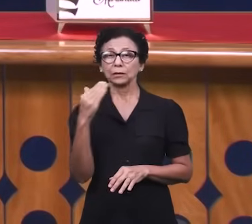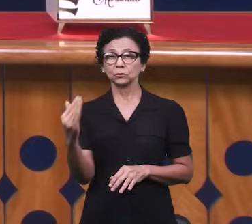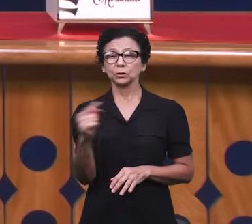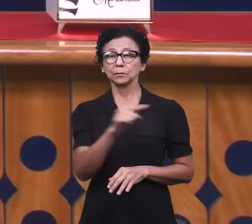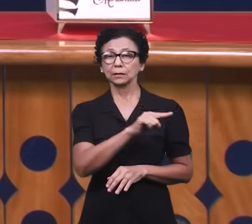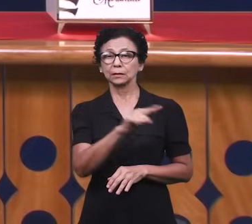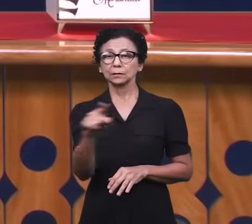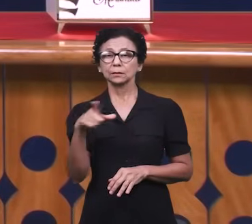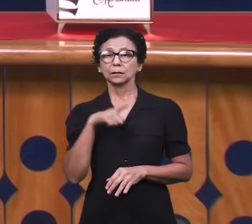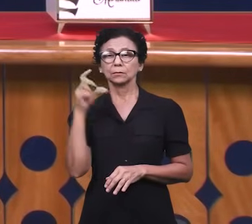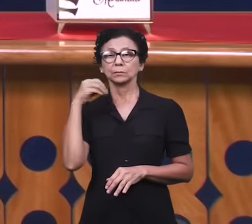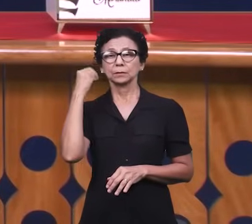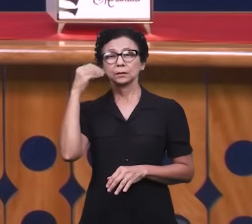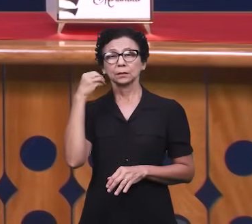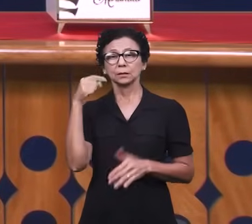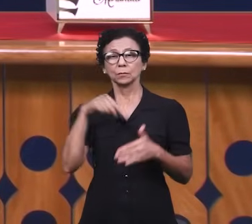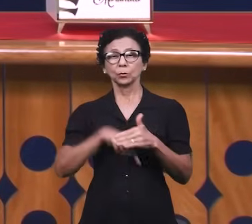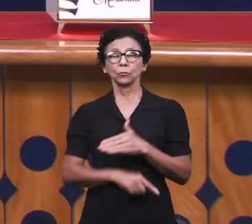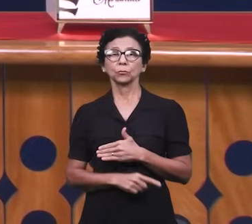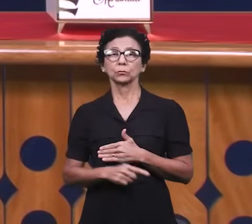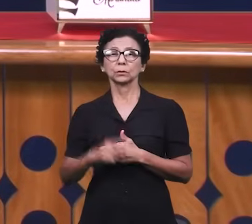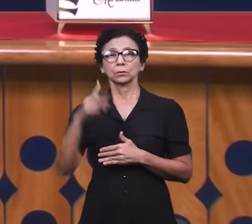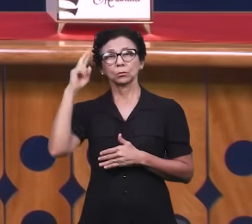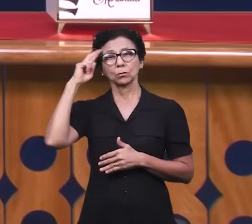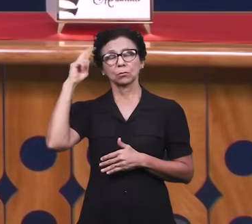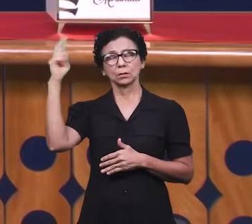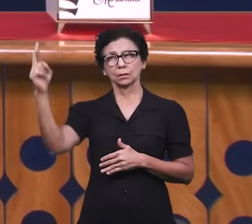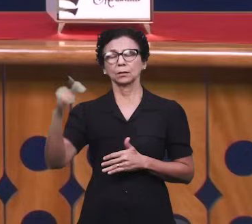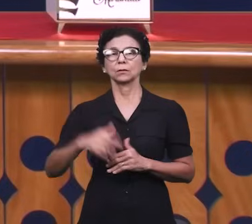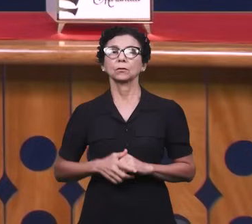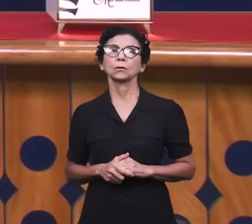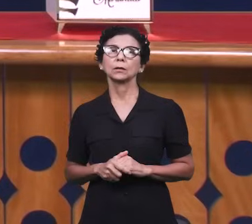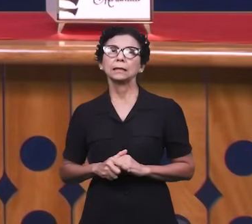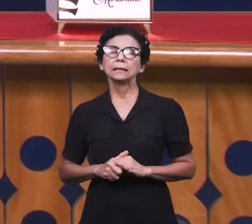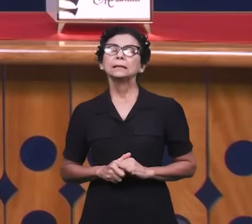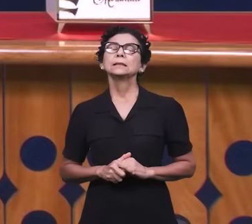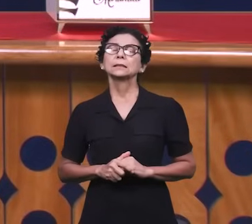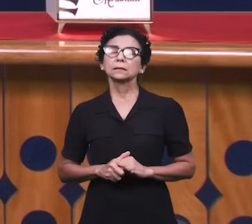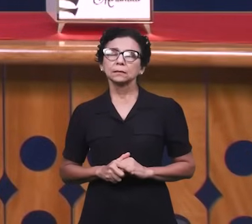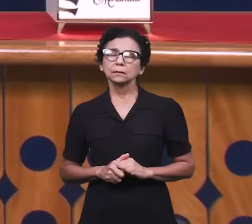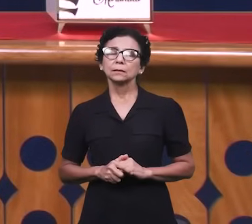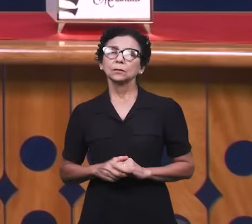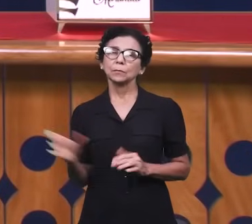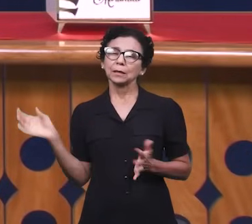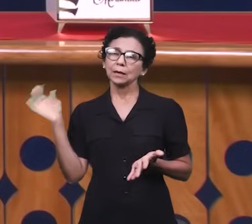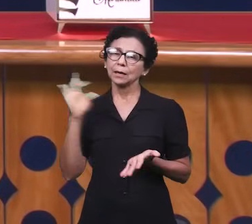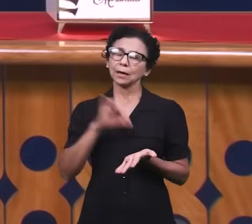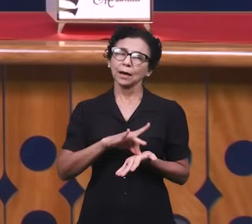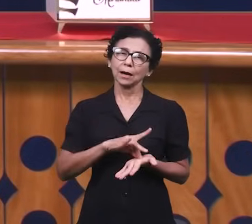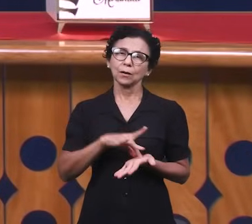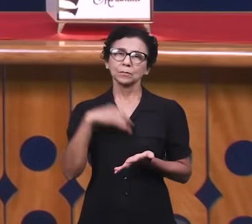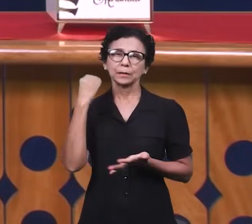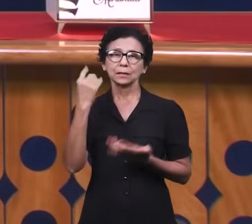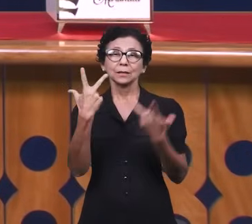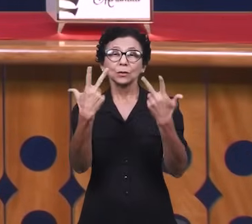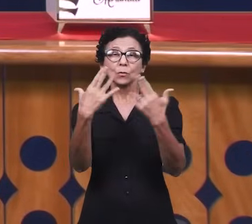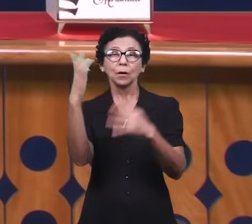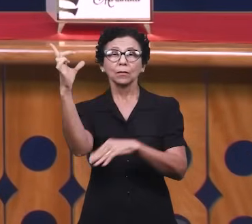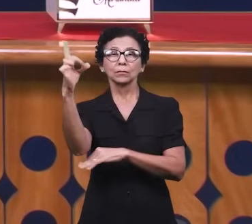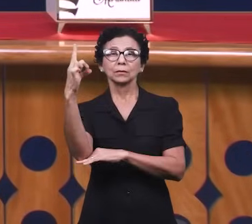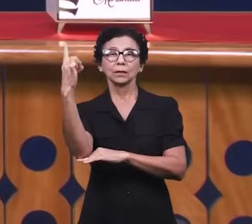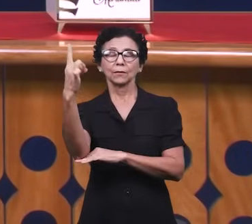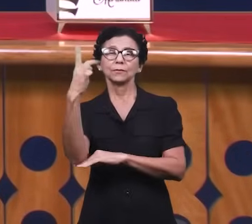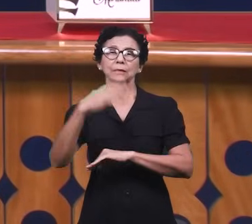uma experiência contigo, que possamos ter realmente essa experiência de Davi, de